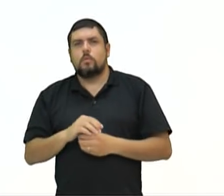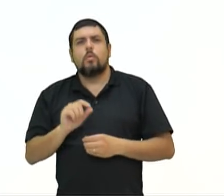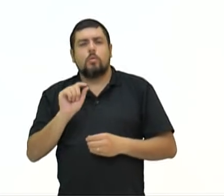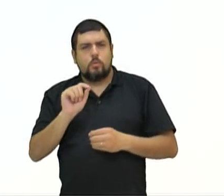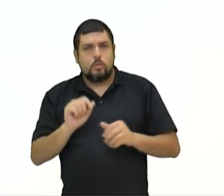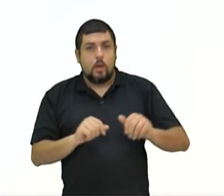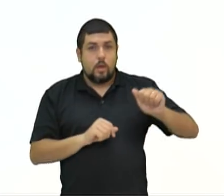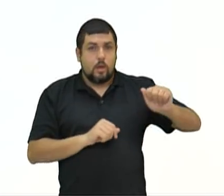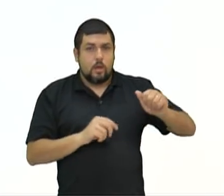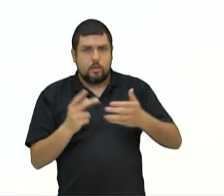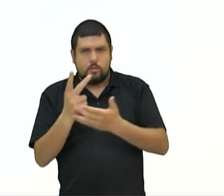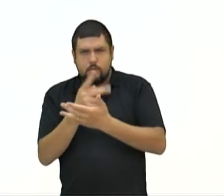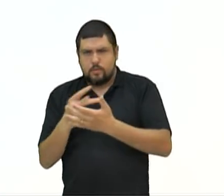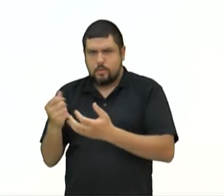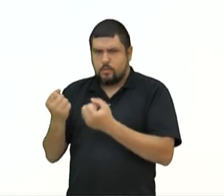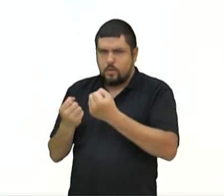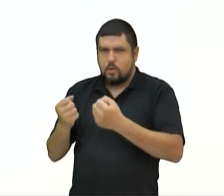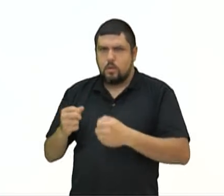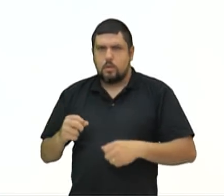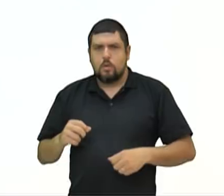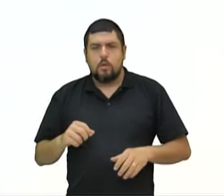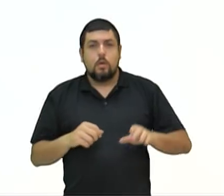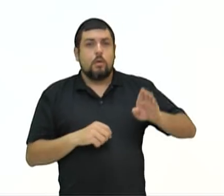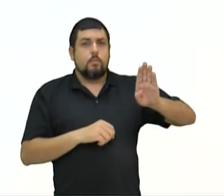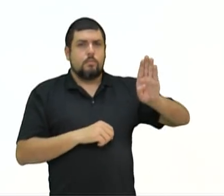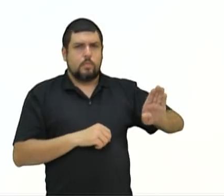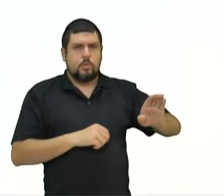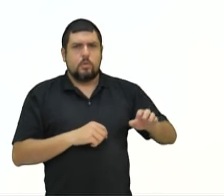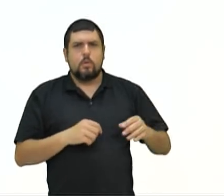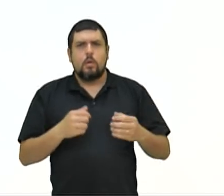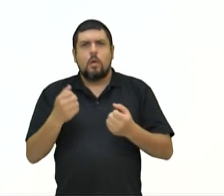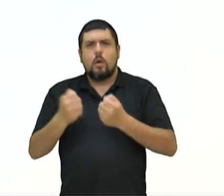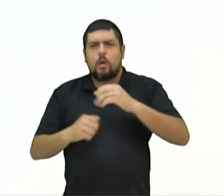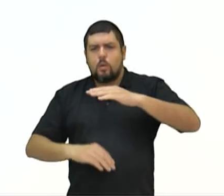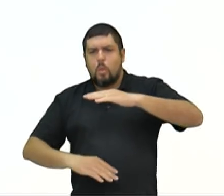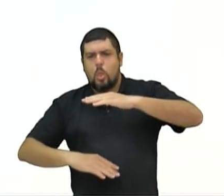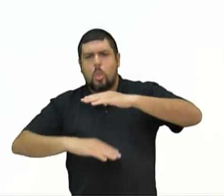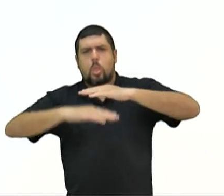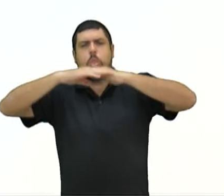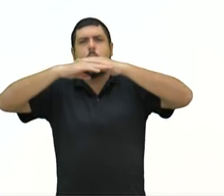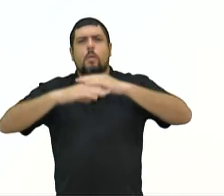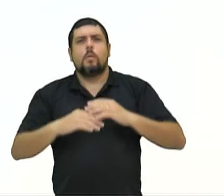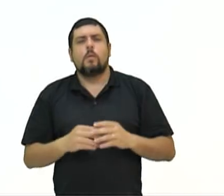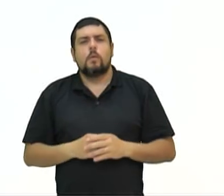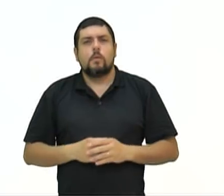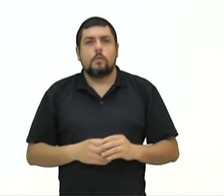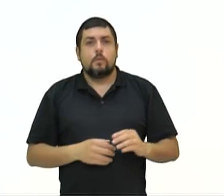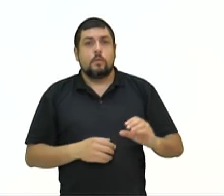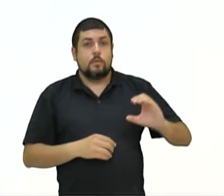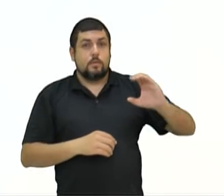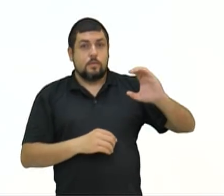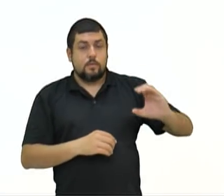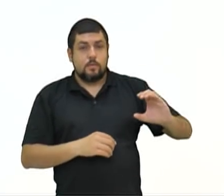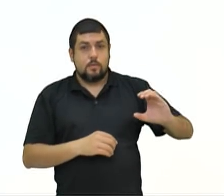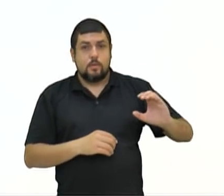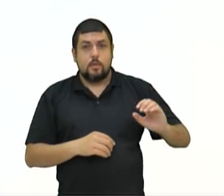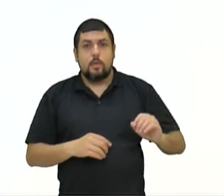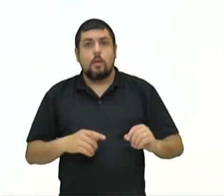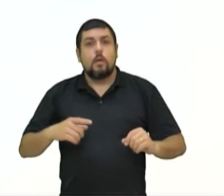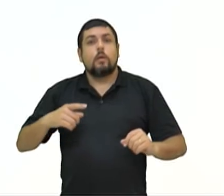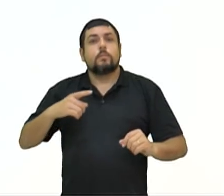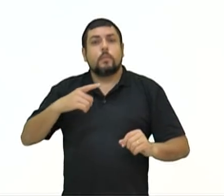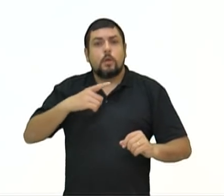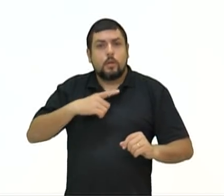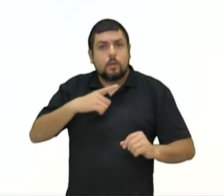carro. B, o fato do carro estar quase inteiro coberto por água. C, a ideia que há uma enchente.